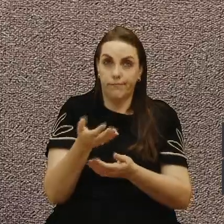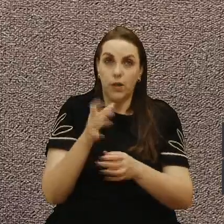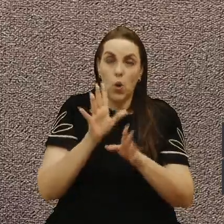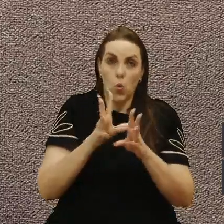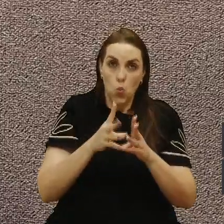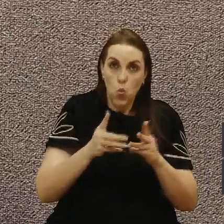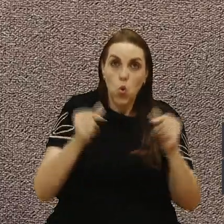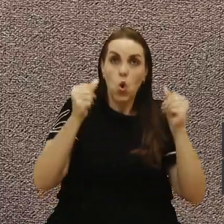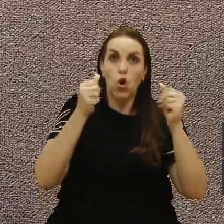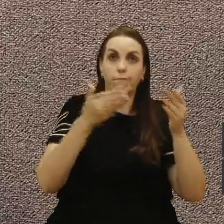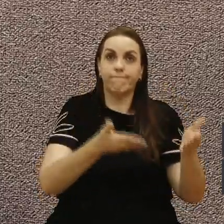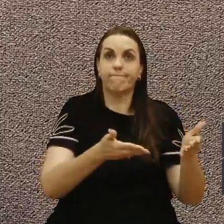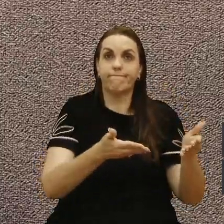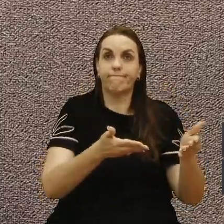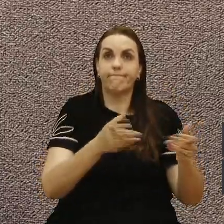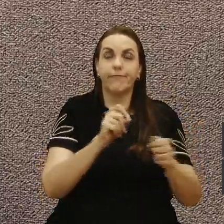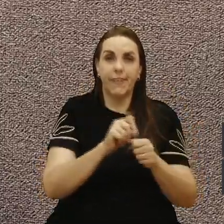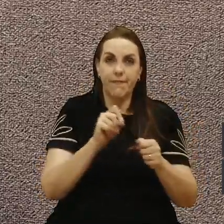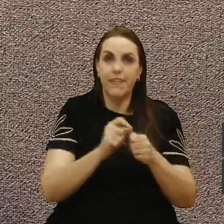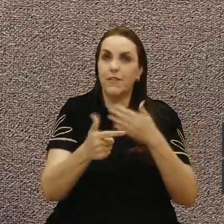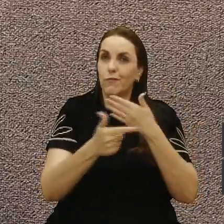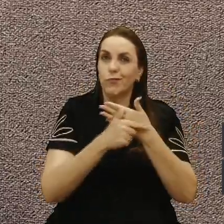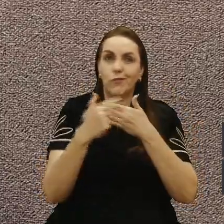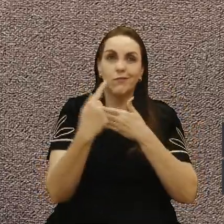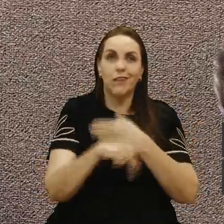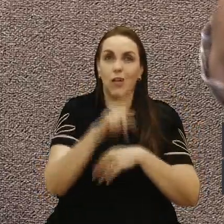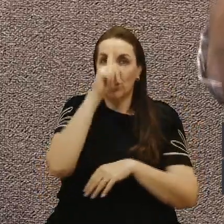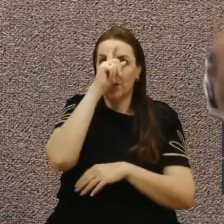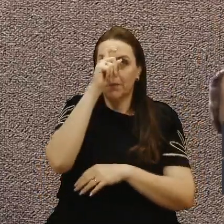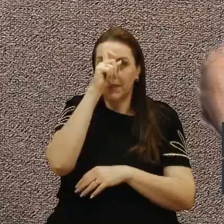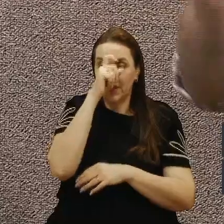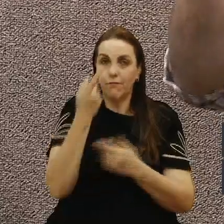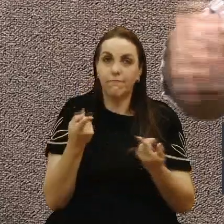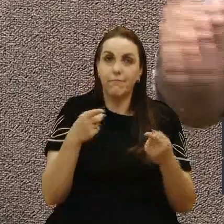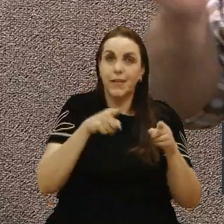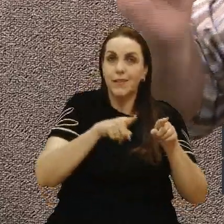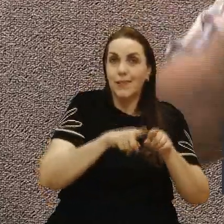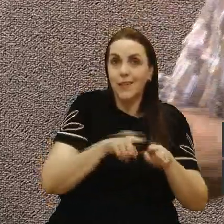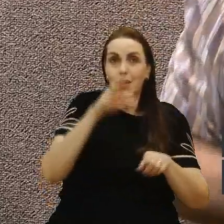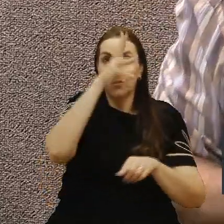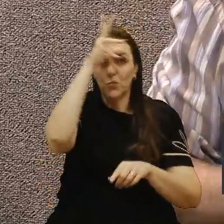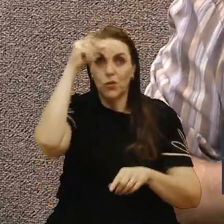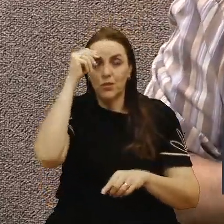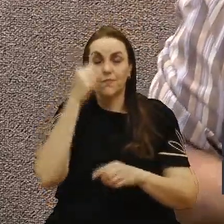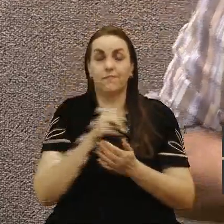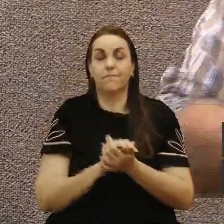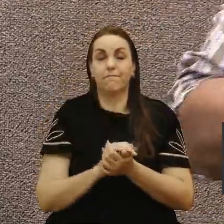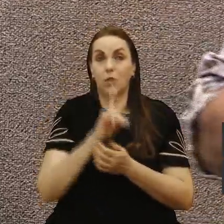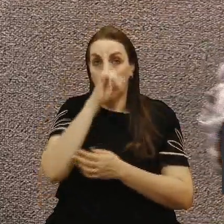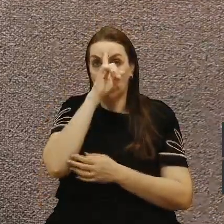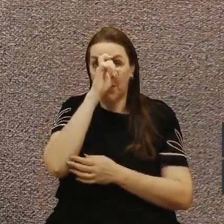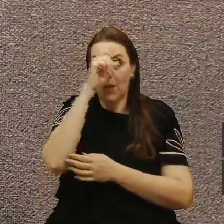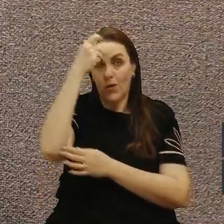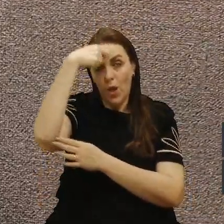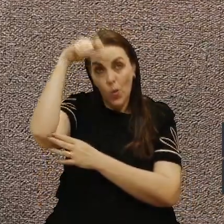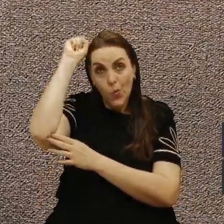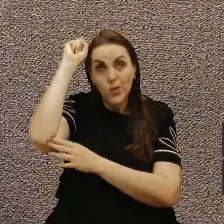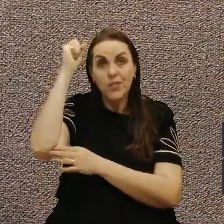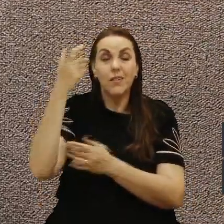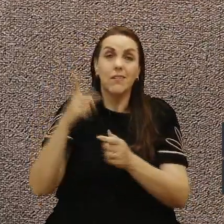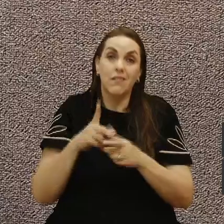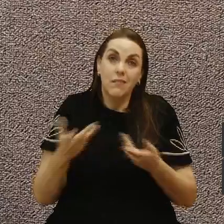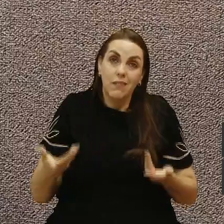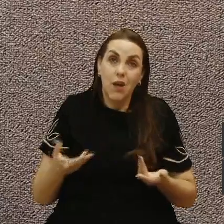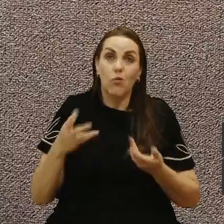curou e fez o papel. Hospital, convênio com o município, hospital da UCS. Então o município tem feito